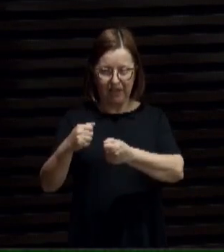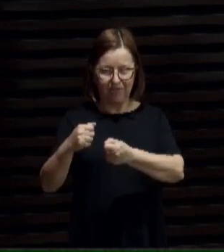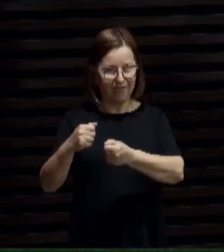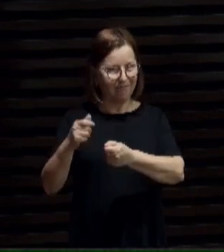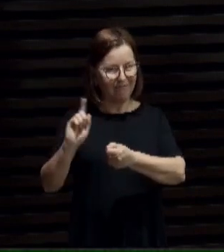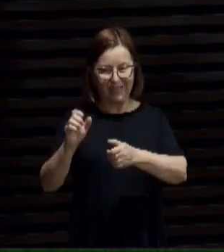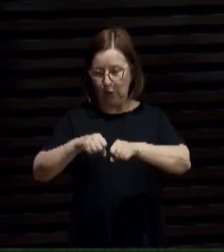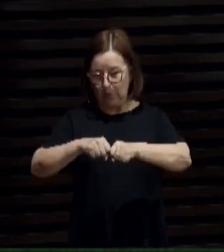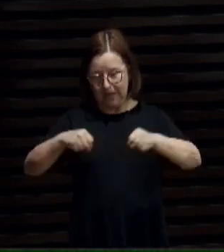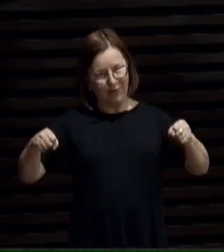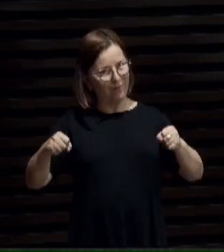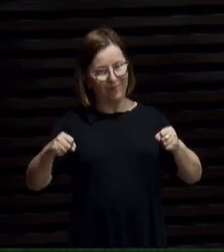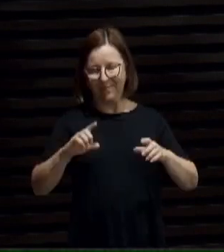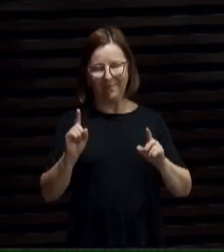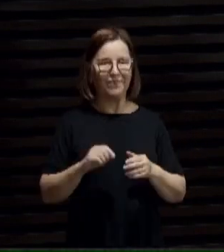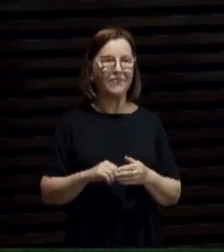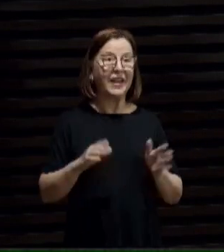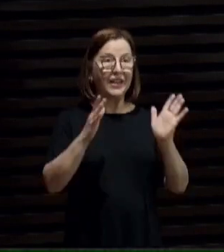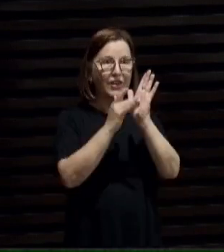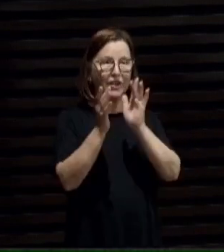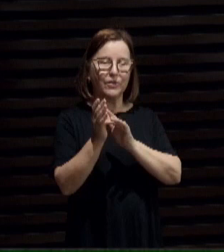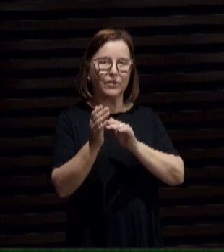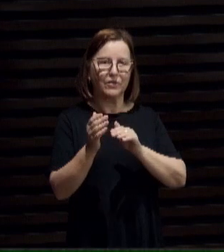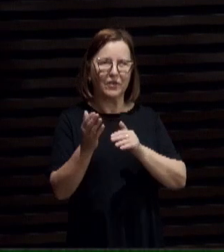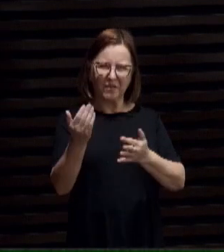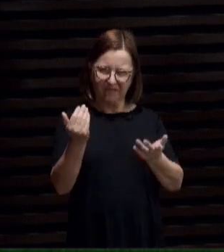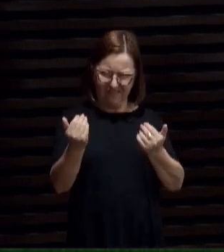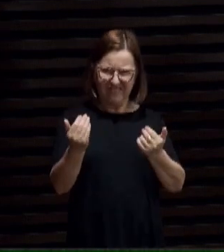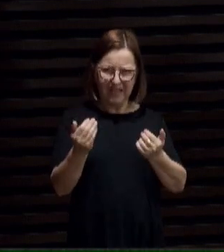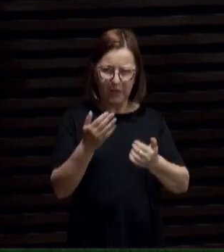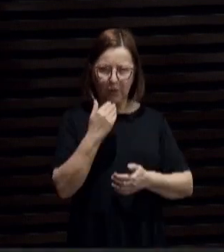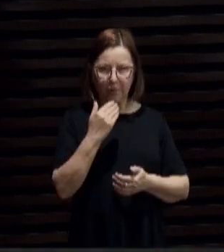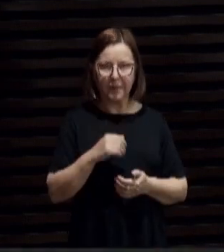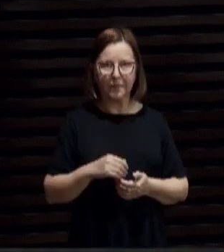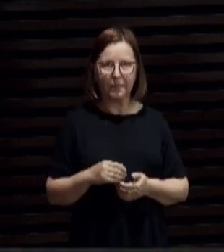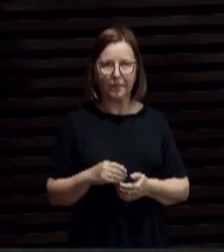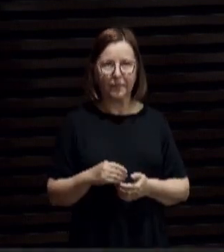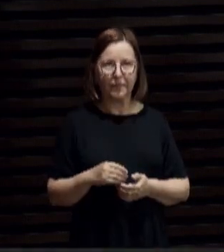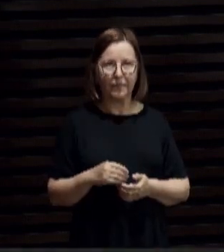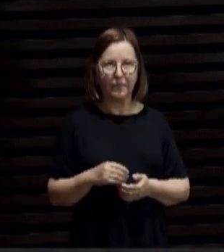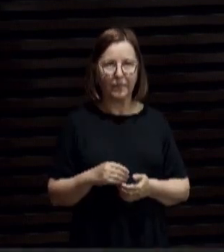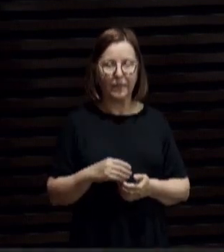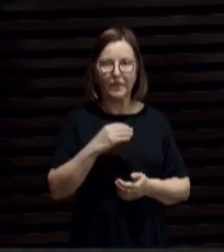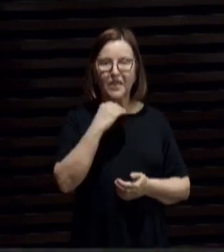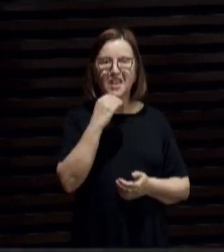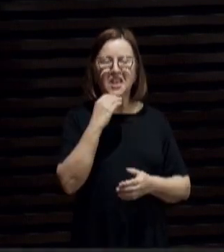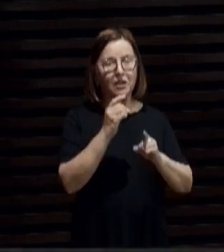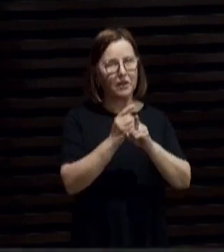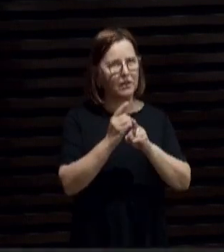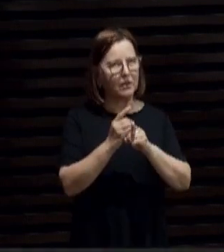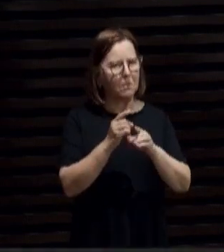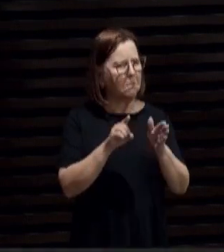Disse-lhe Jesus: vinde, comei. Nenhum dos discípulos ousava perguntar-lhe: quem és